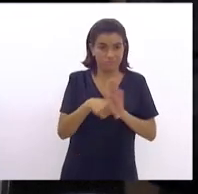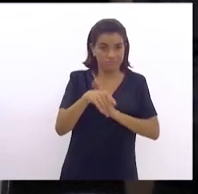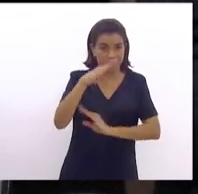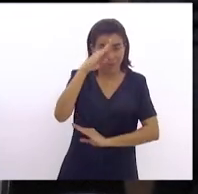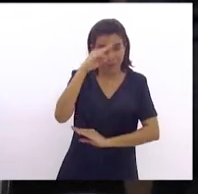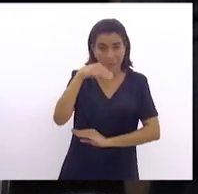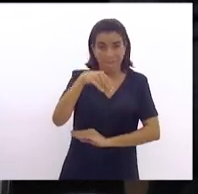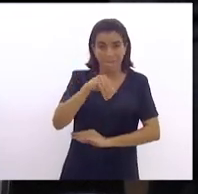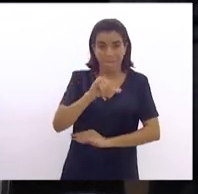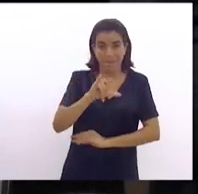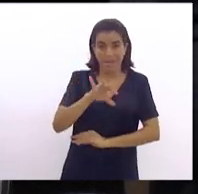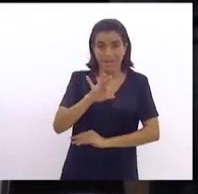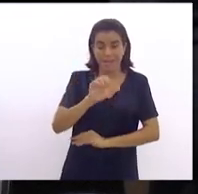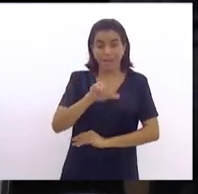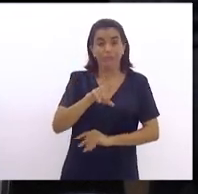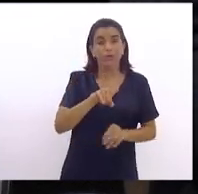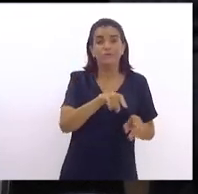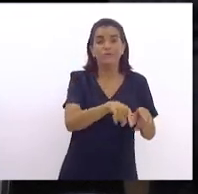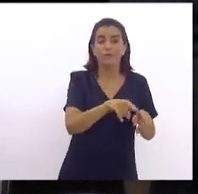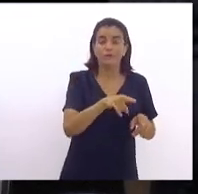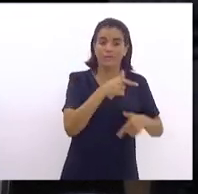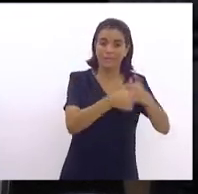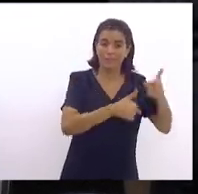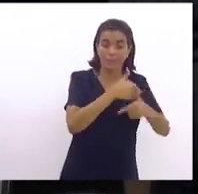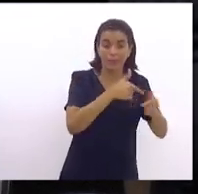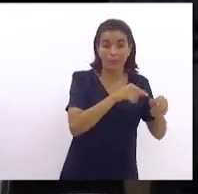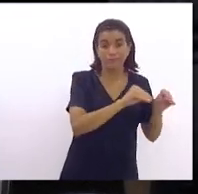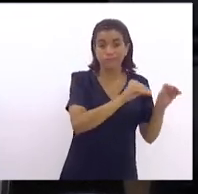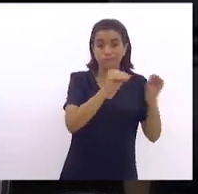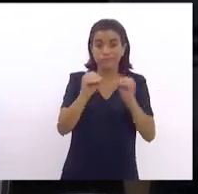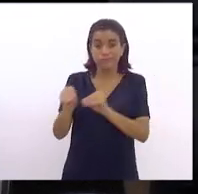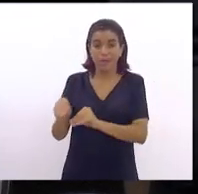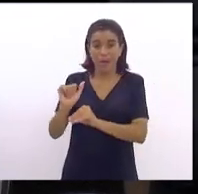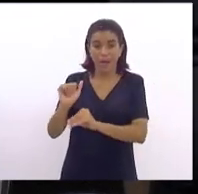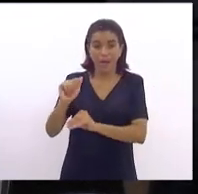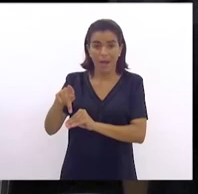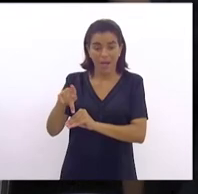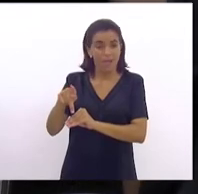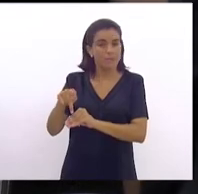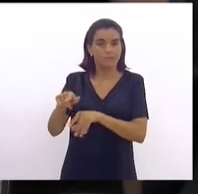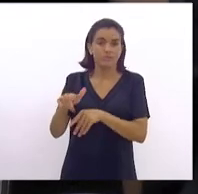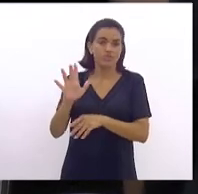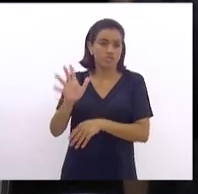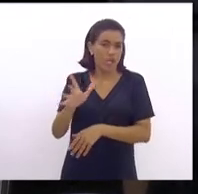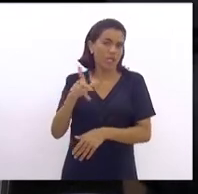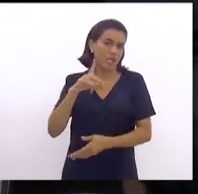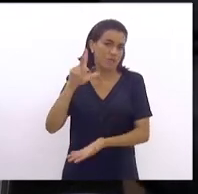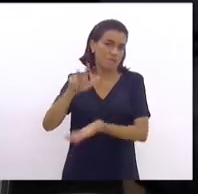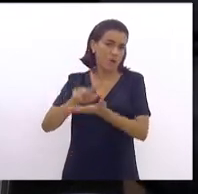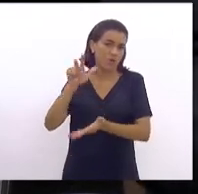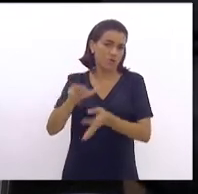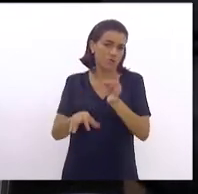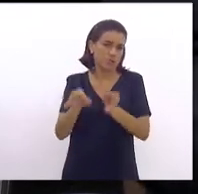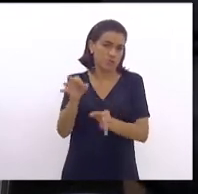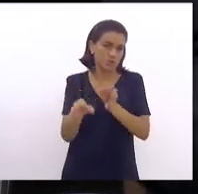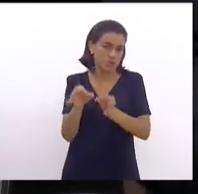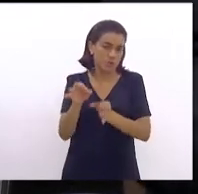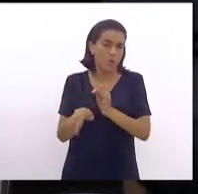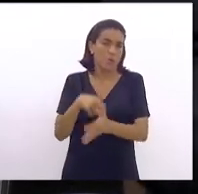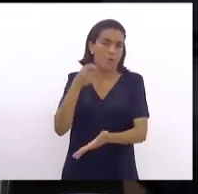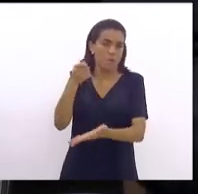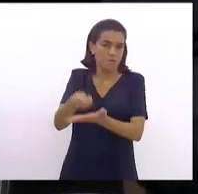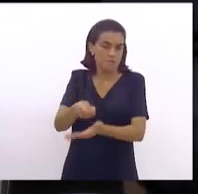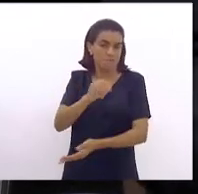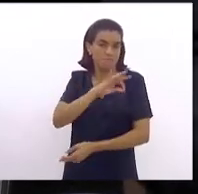são transferidos para inatividade. No entanto, essa matéria também se encontra judicializada, não é? O